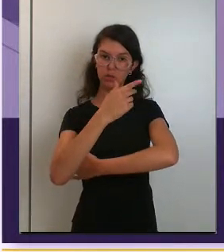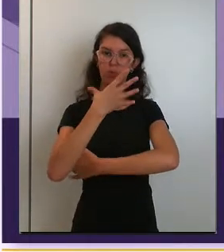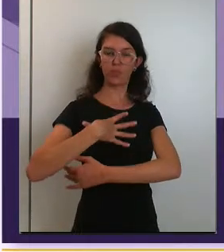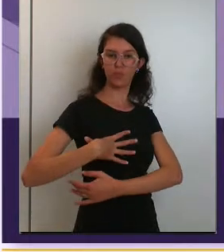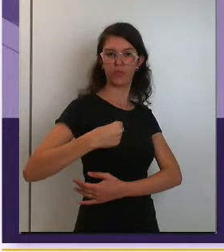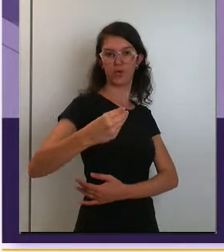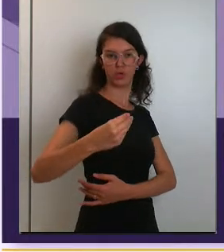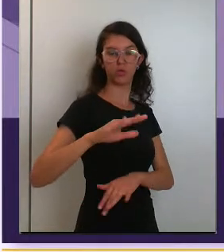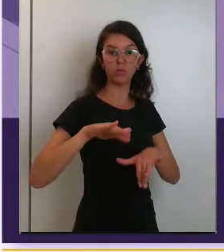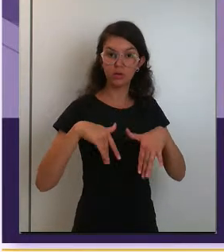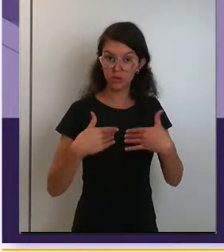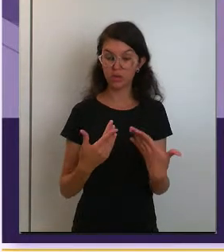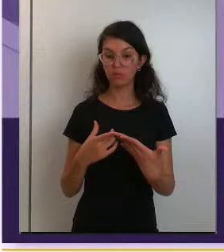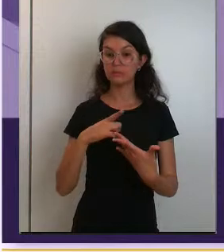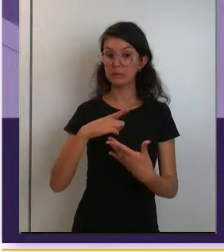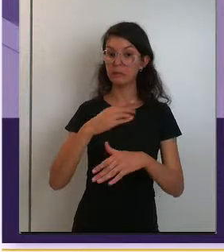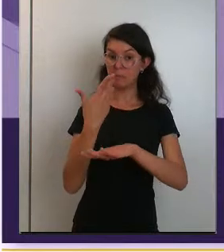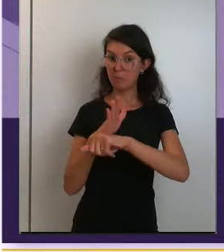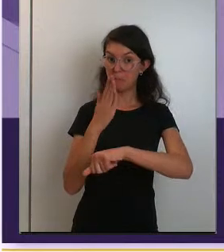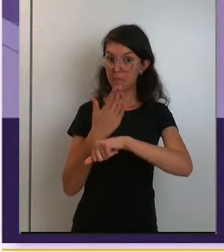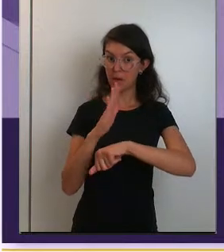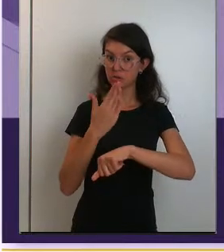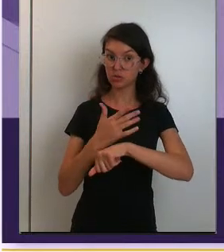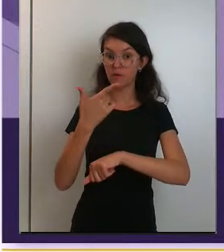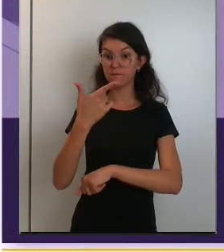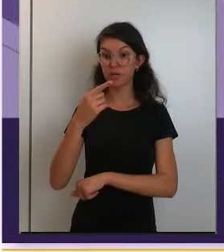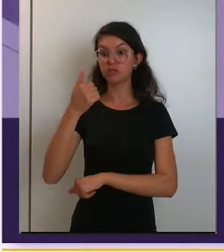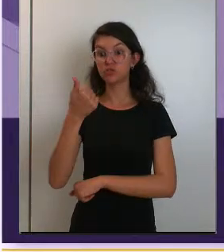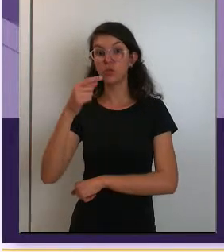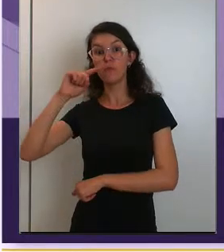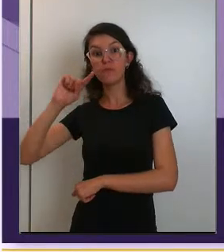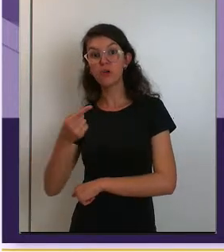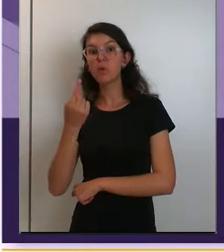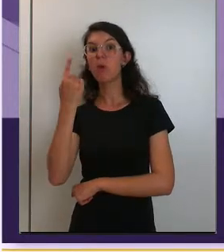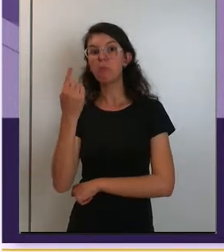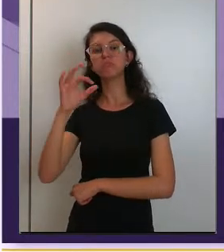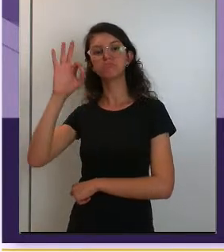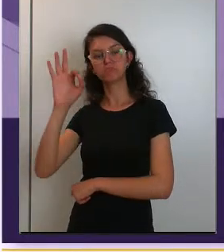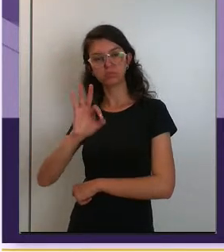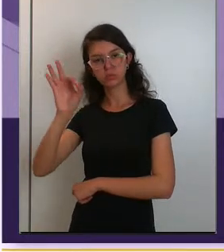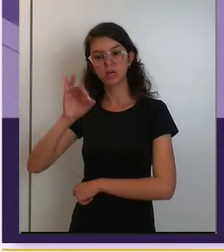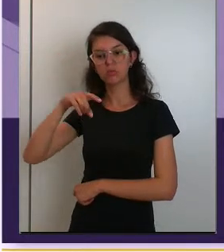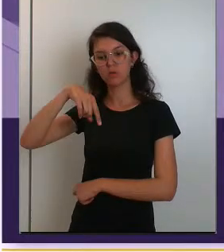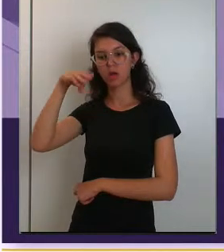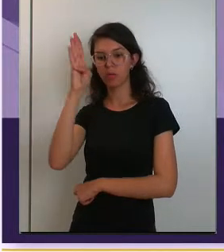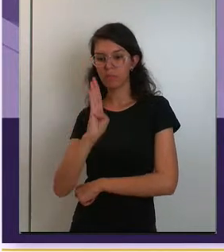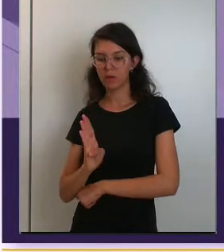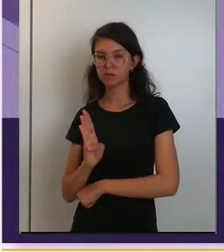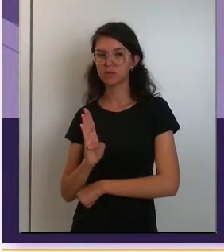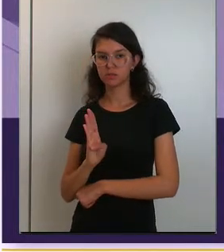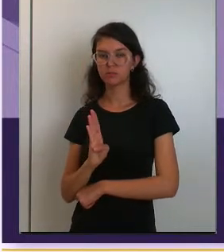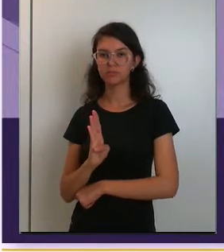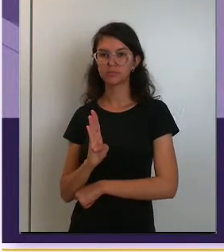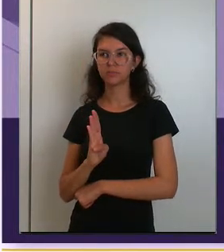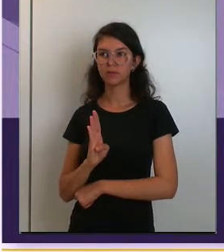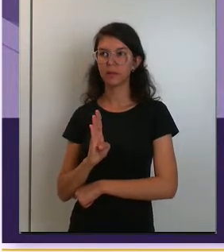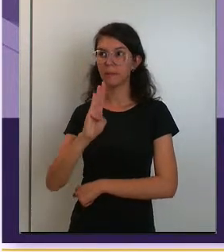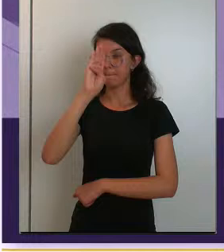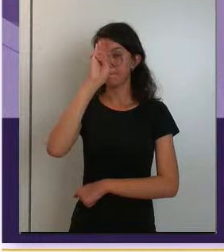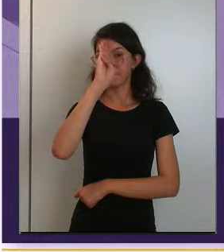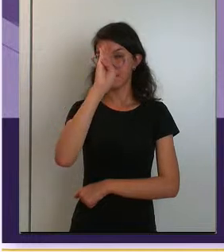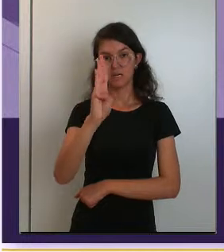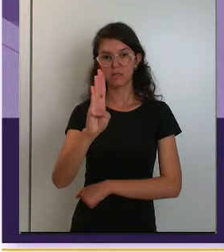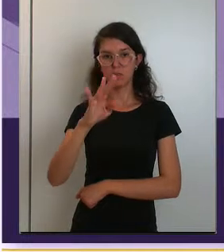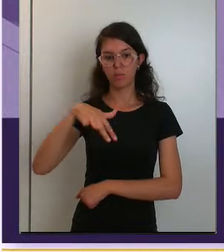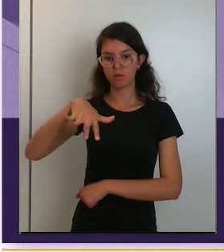aí dessa prática, né, de 21,1% no Brasil, sendo maior essa prevalência